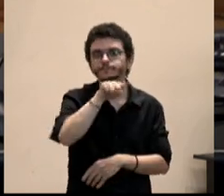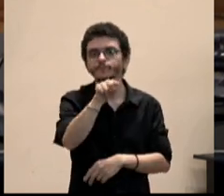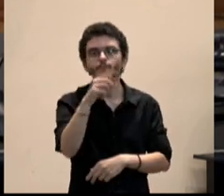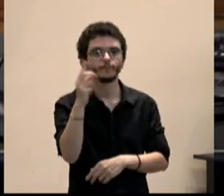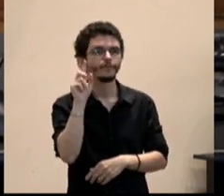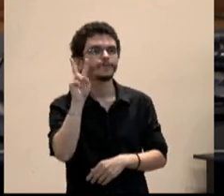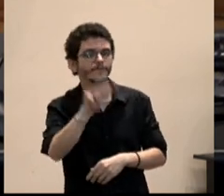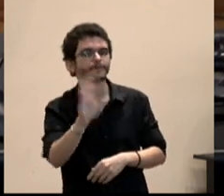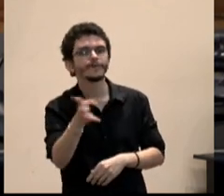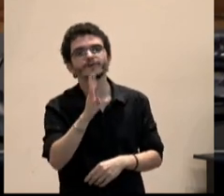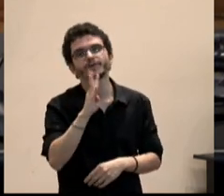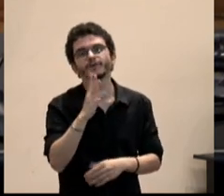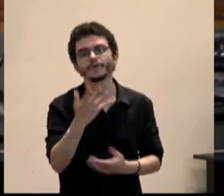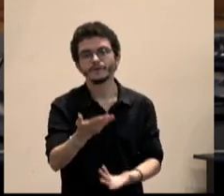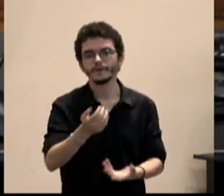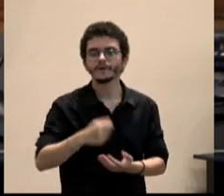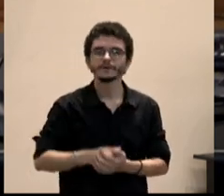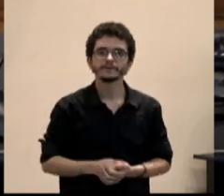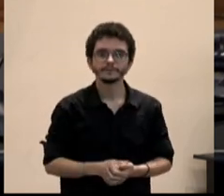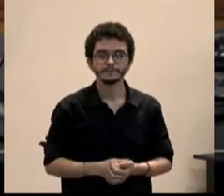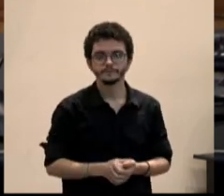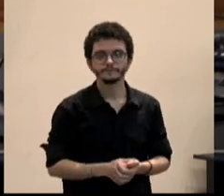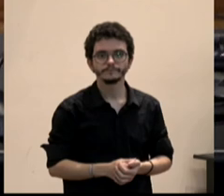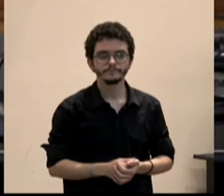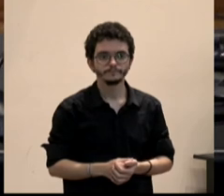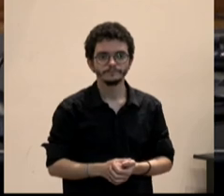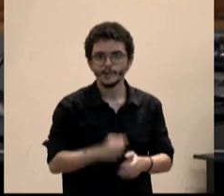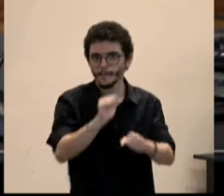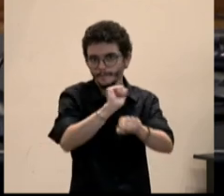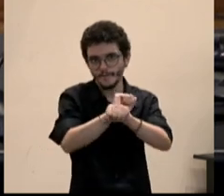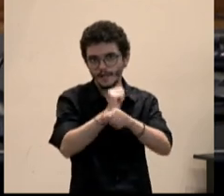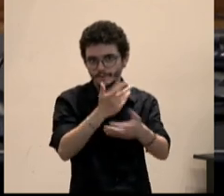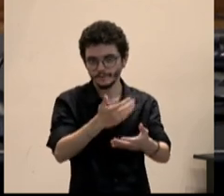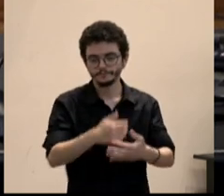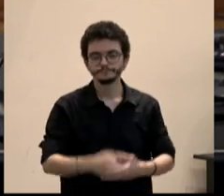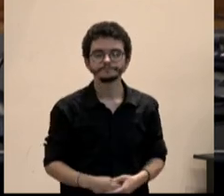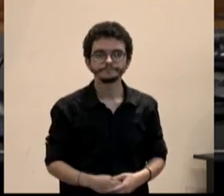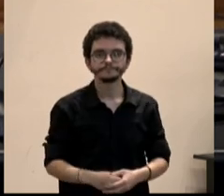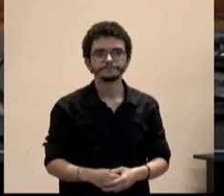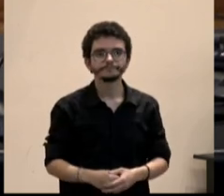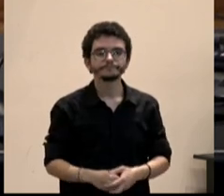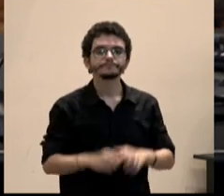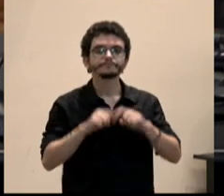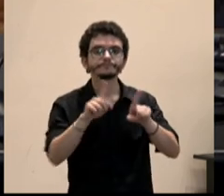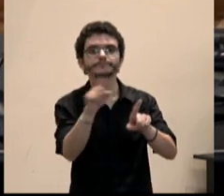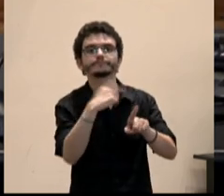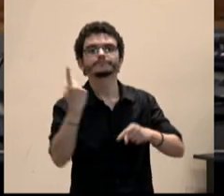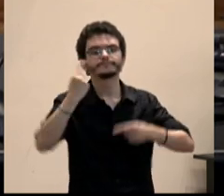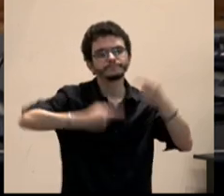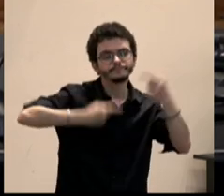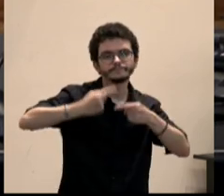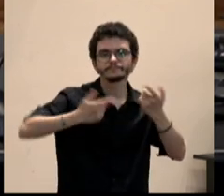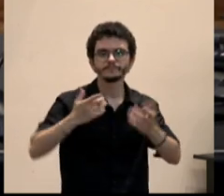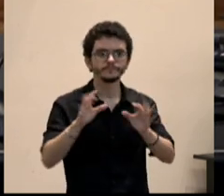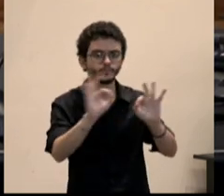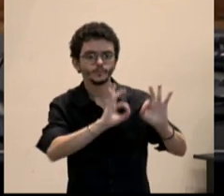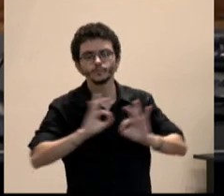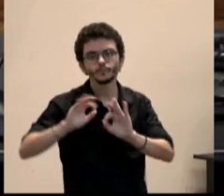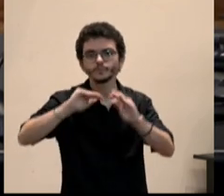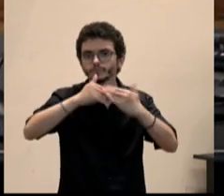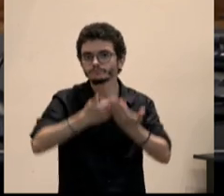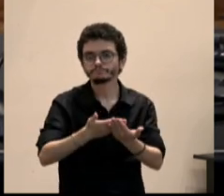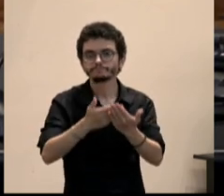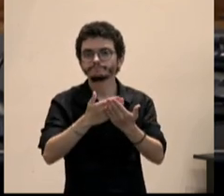gente já conhece, né? Parou tudo. Mas nós estávamos discutindo que nenhuma escola poderia